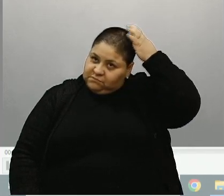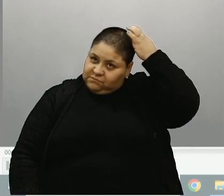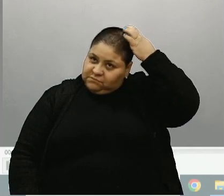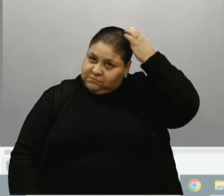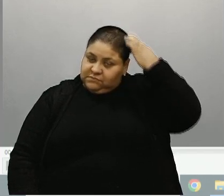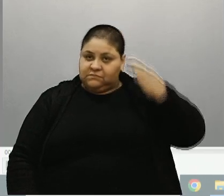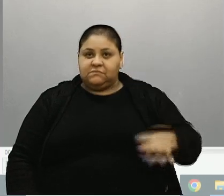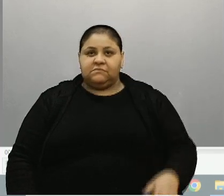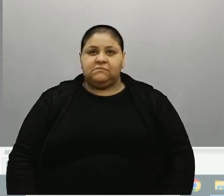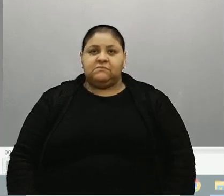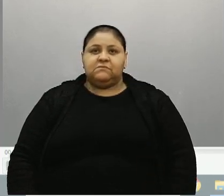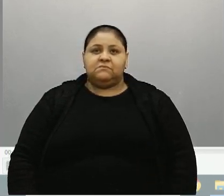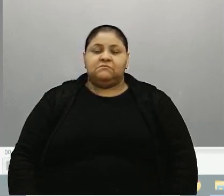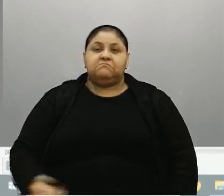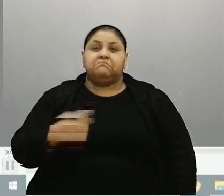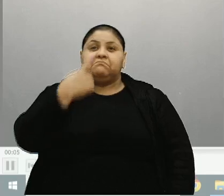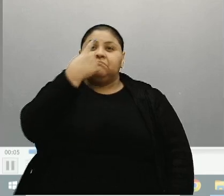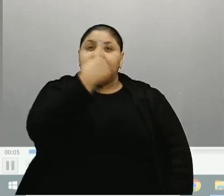Olha lá, descarregando lixo.